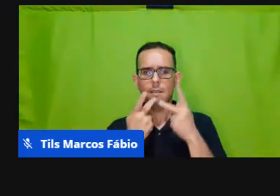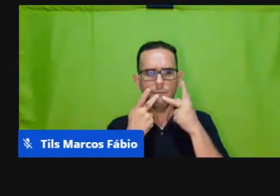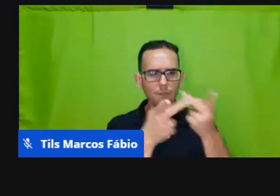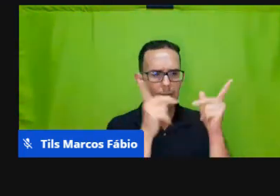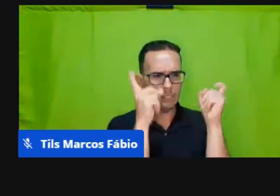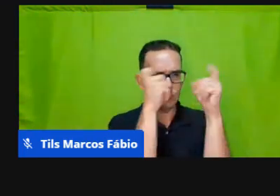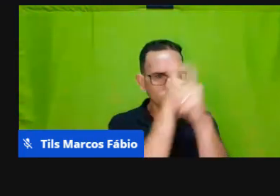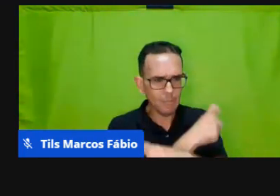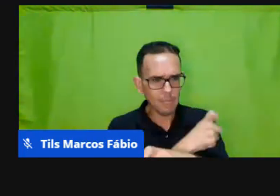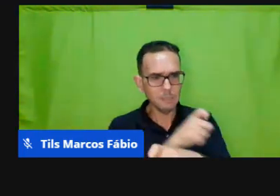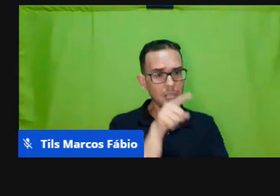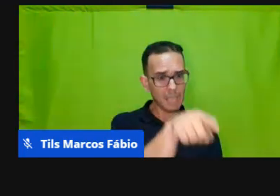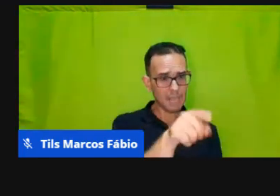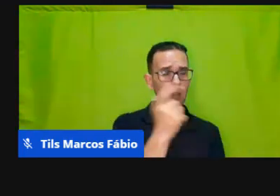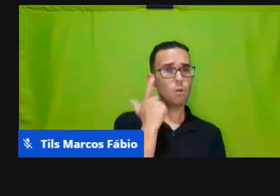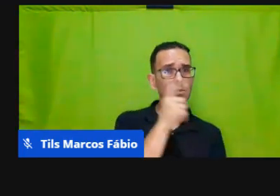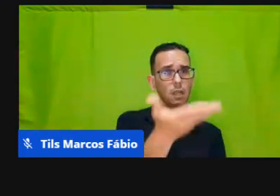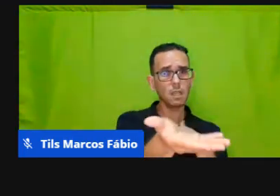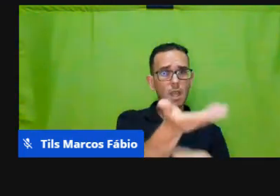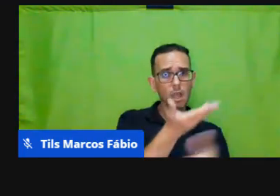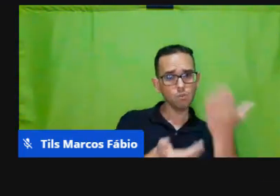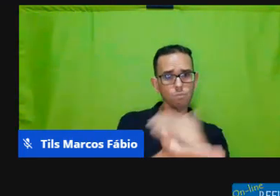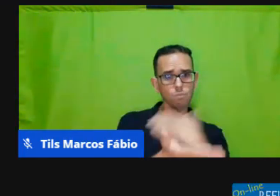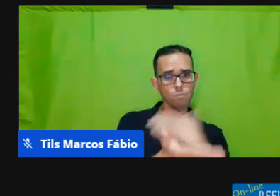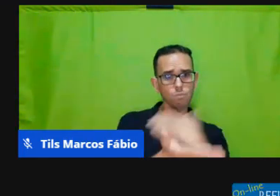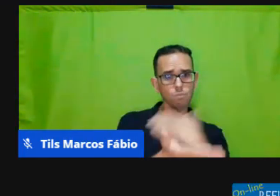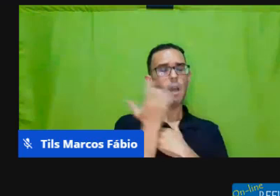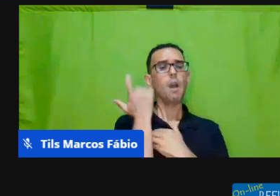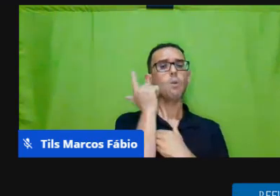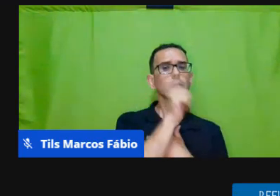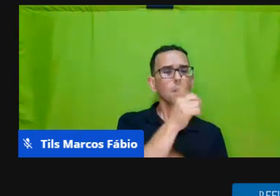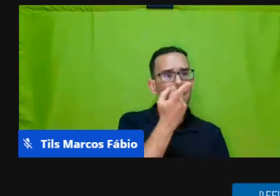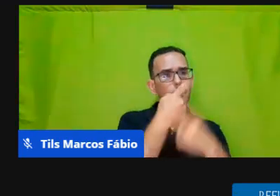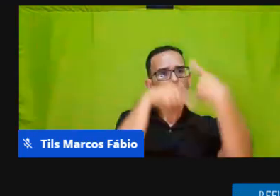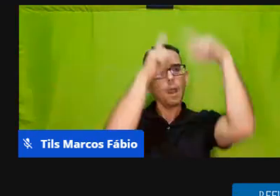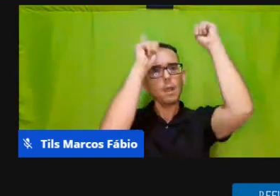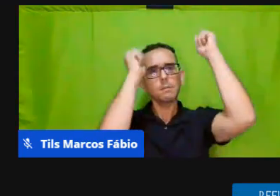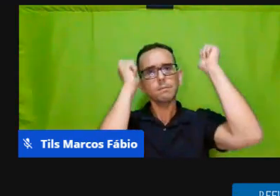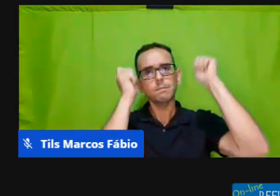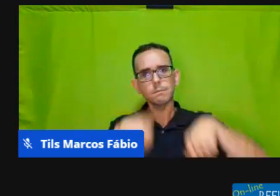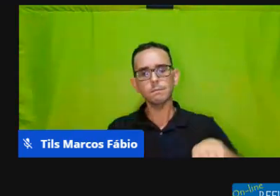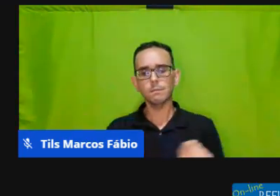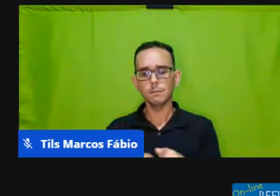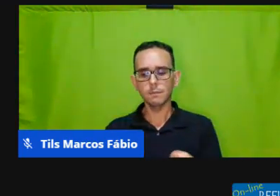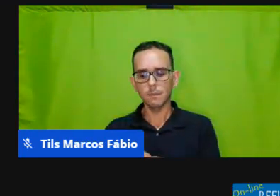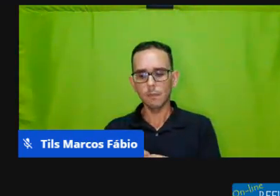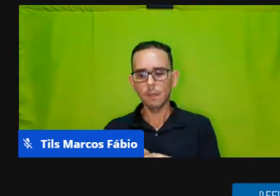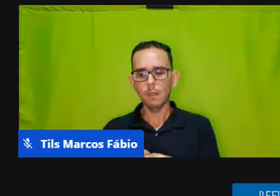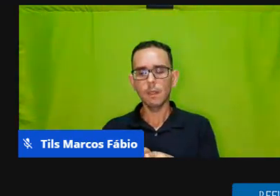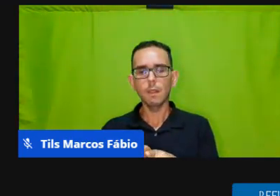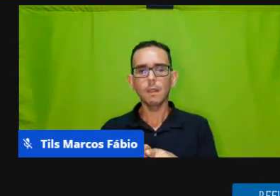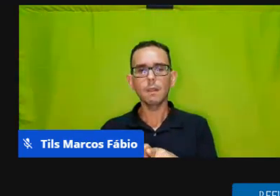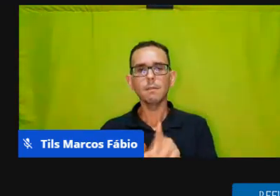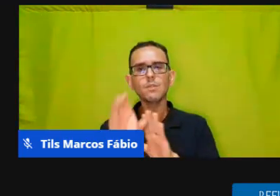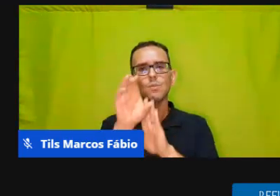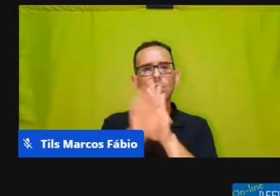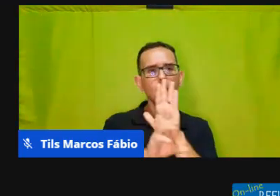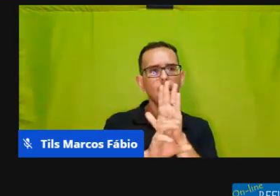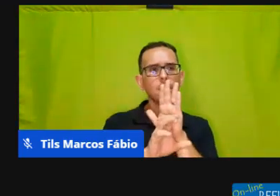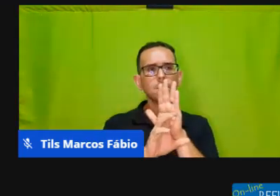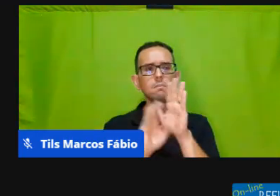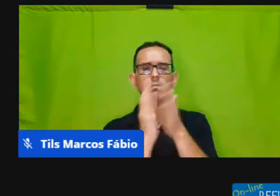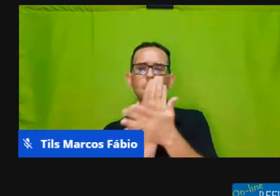vezes o colega que está trabalhando, ele vai te ajudar, né? Nesse contexto de alguma questão, ou